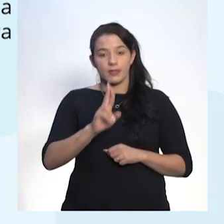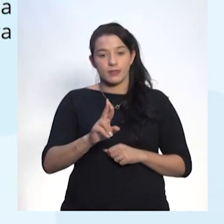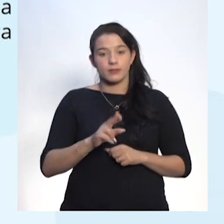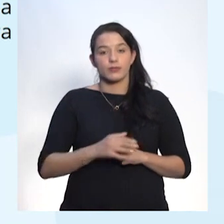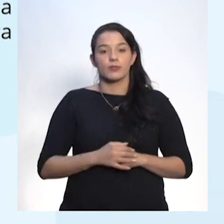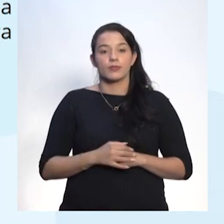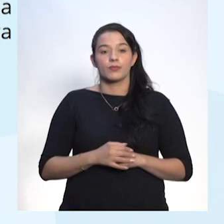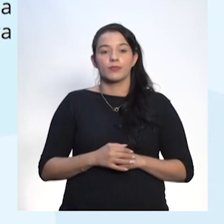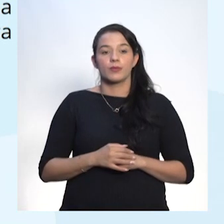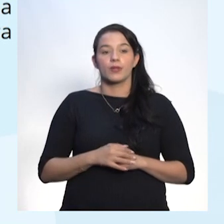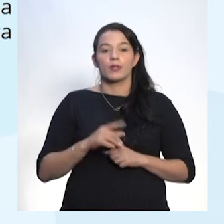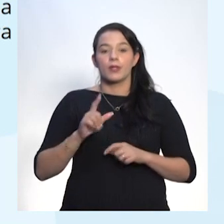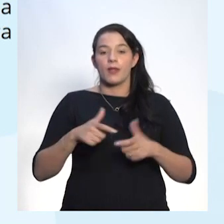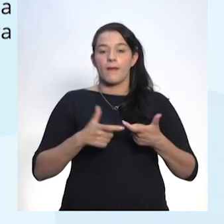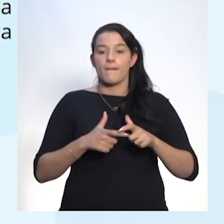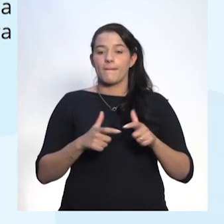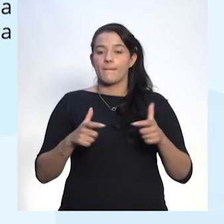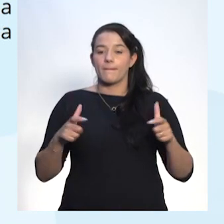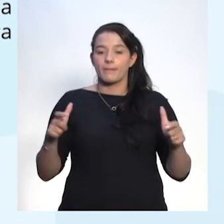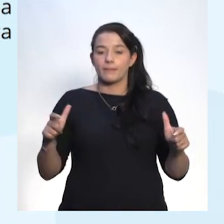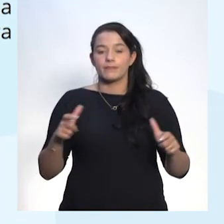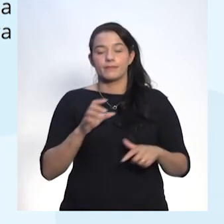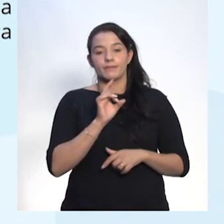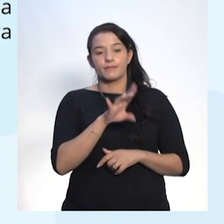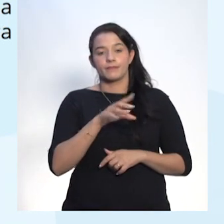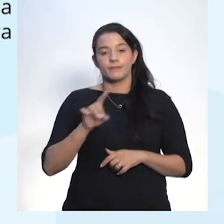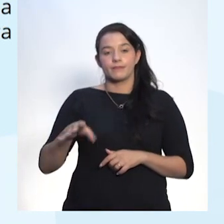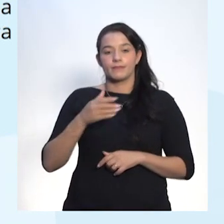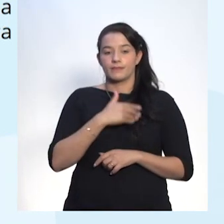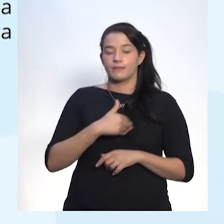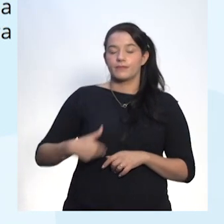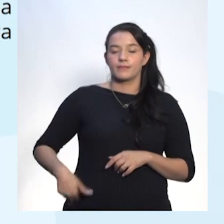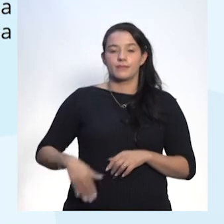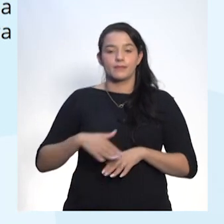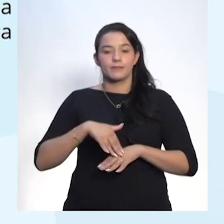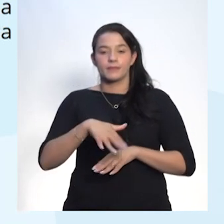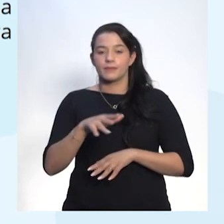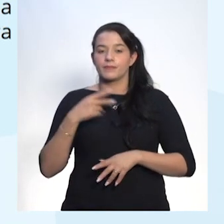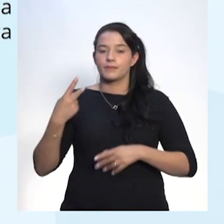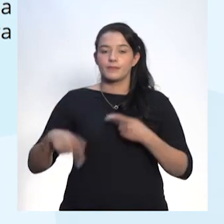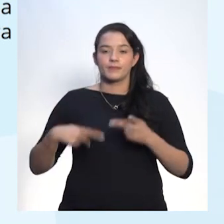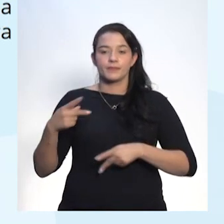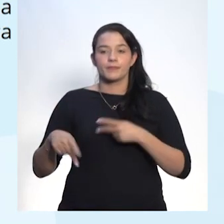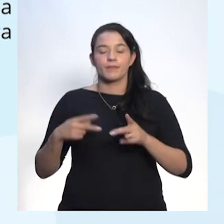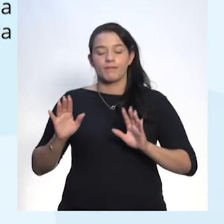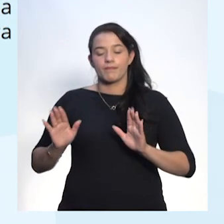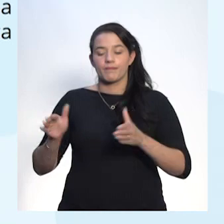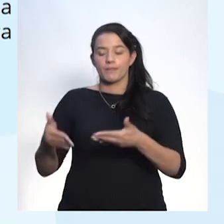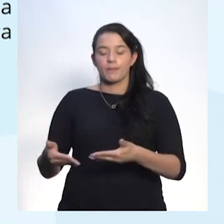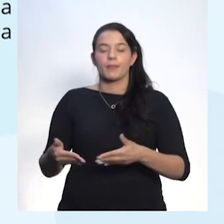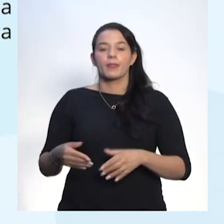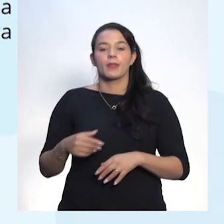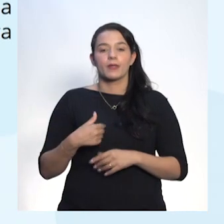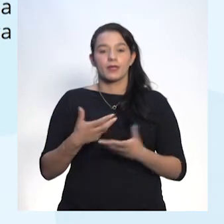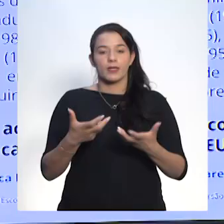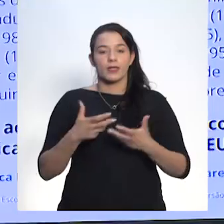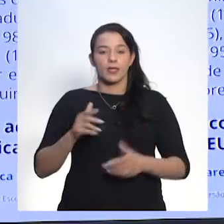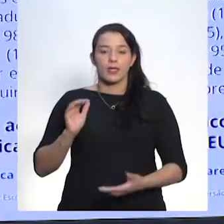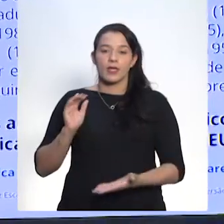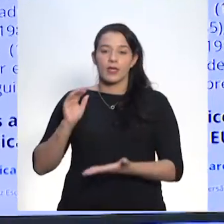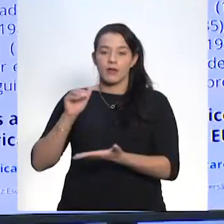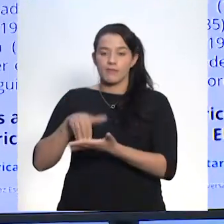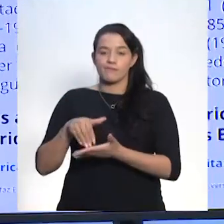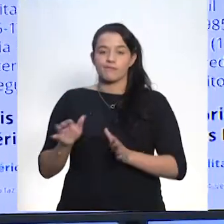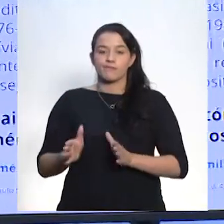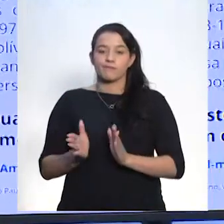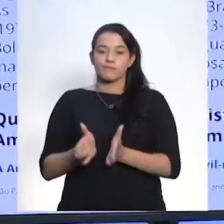está no crescimento desses governos mais populares, voltados a políticas públicas para atingir as classes mais pobres,